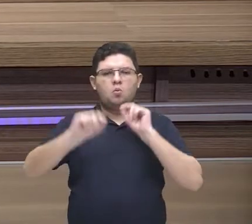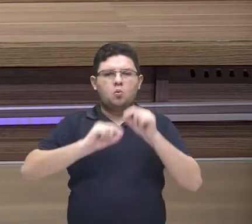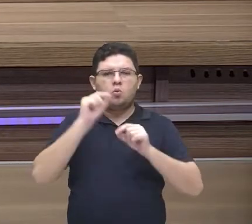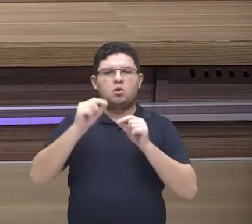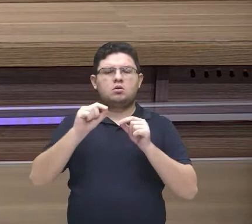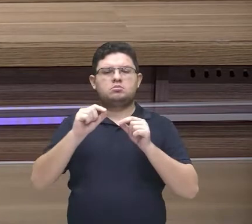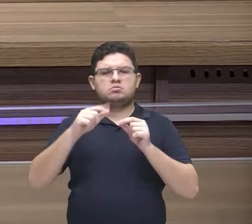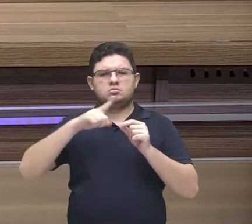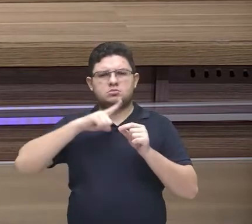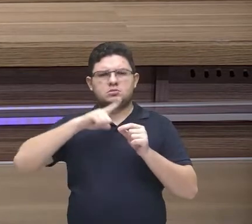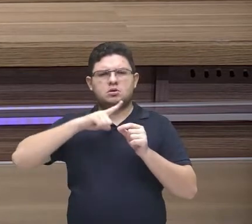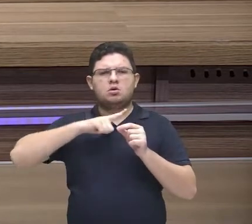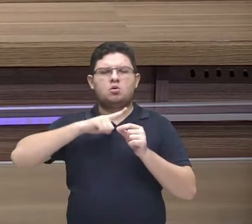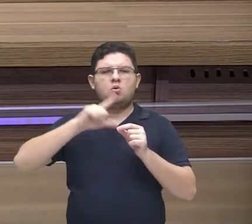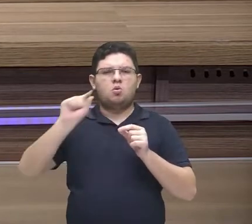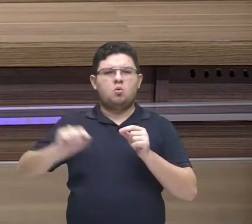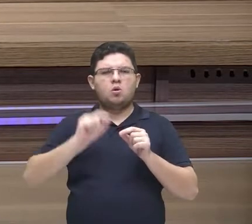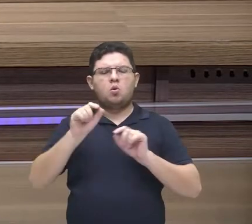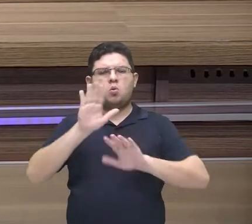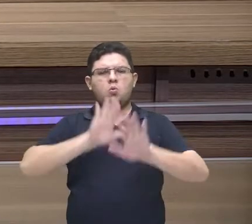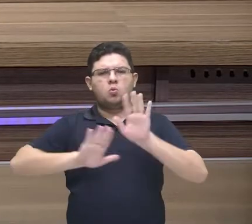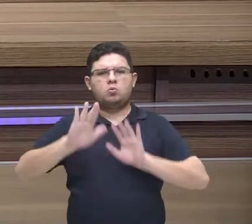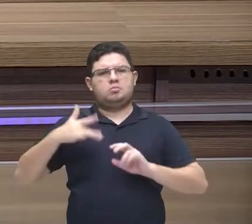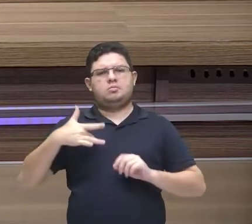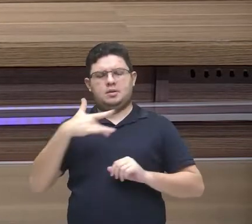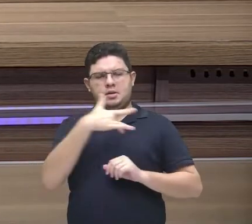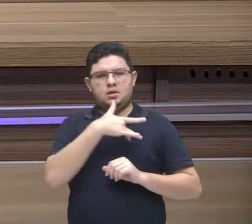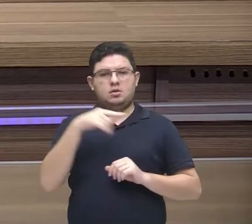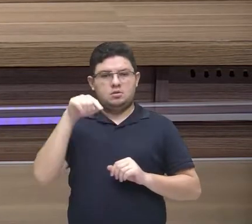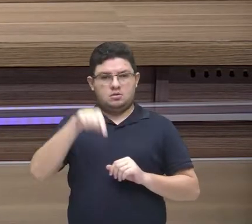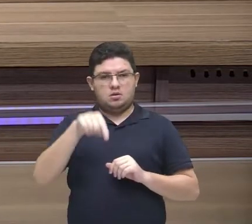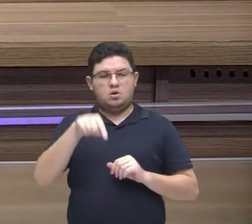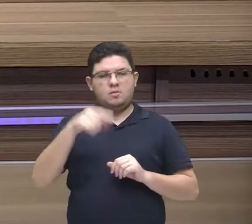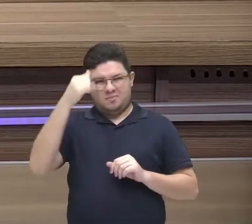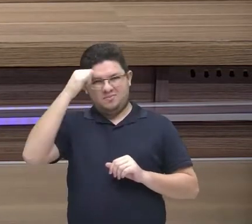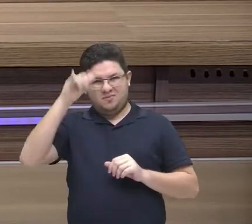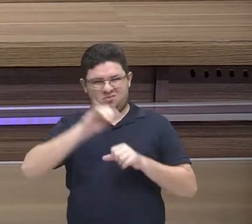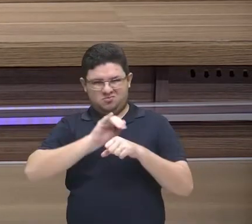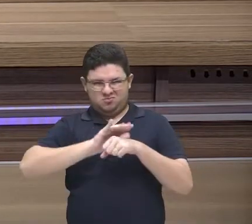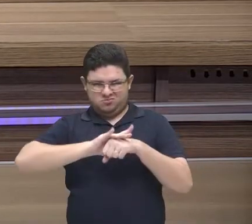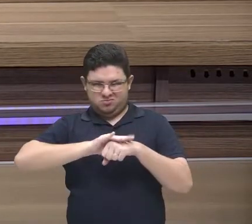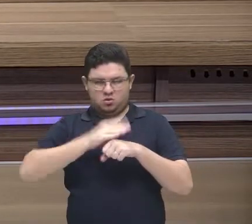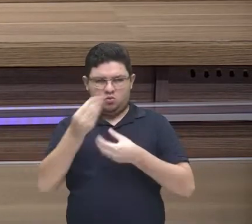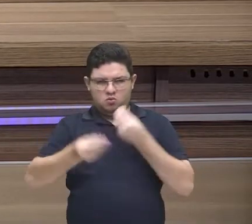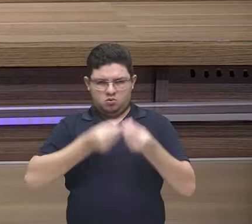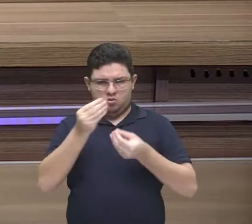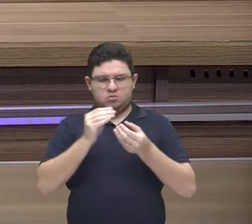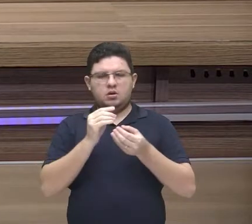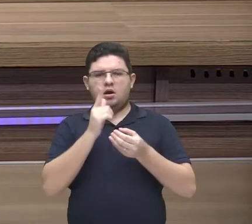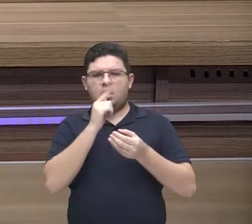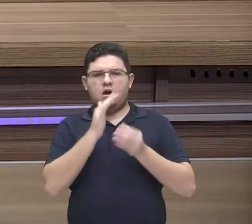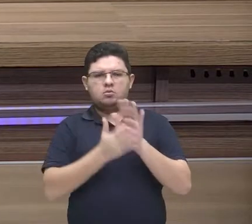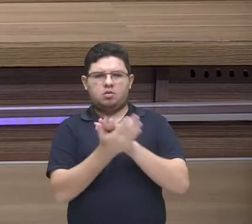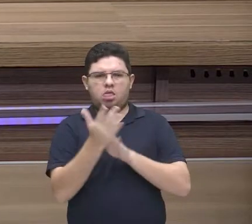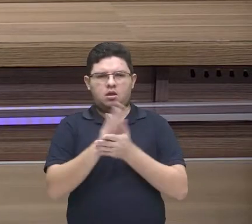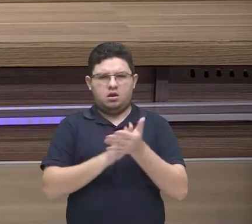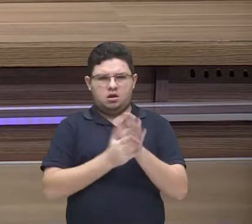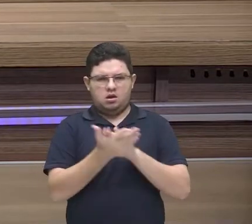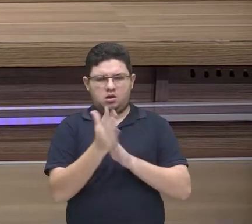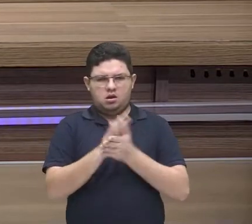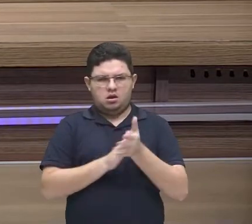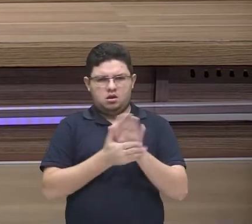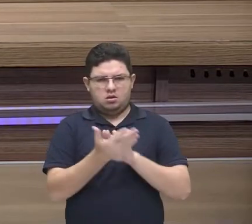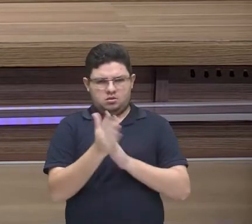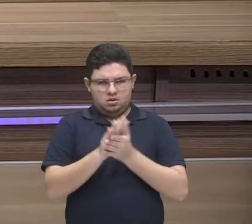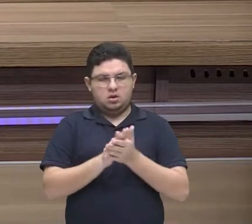grandes prevenções da saúde ou evitar a doença é lavando a mão. E a gente percebe em muitos